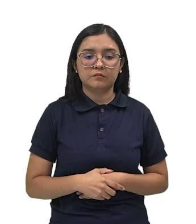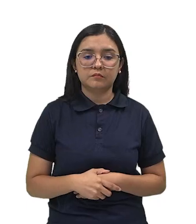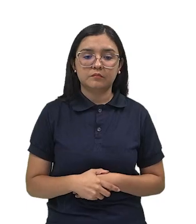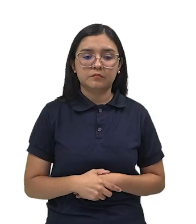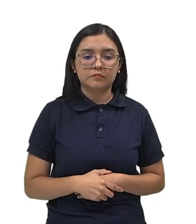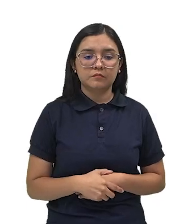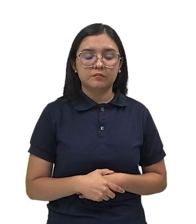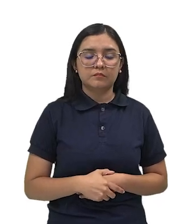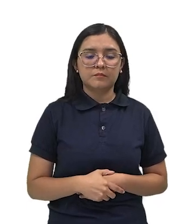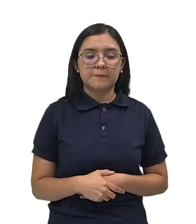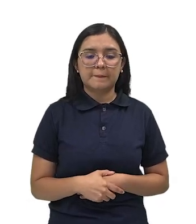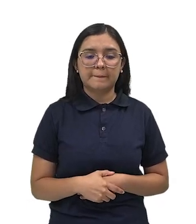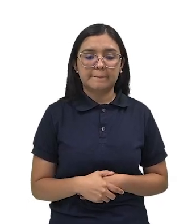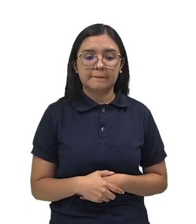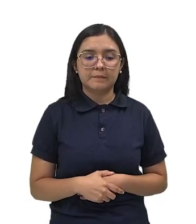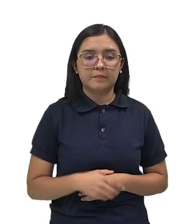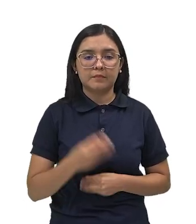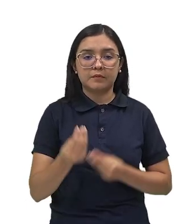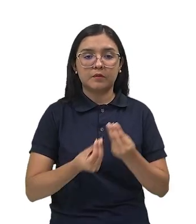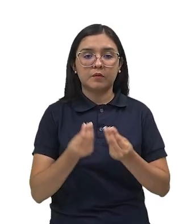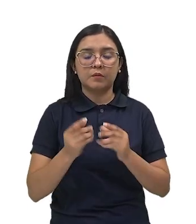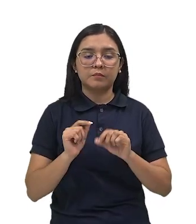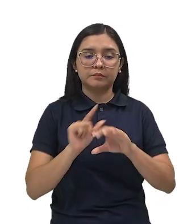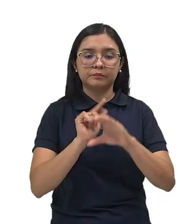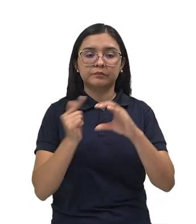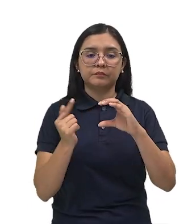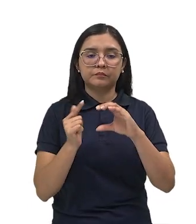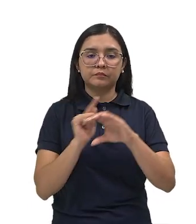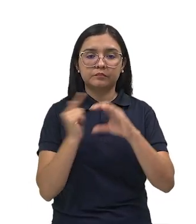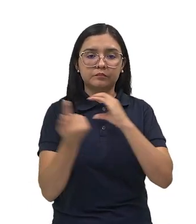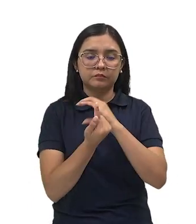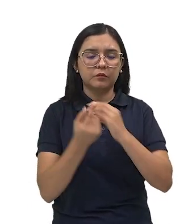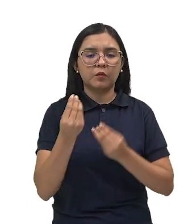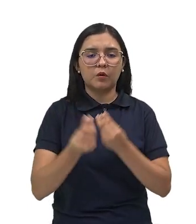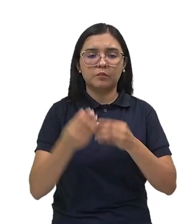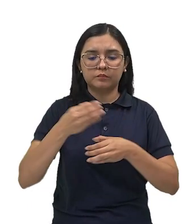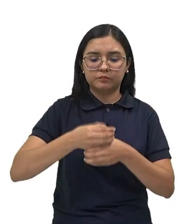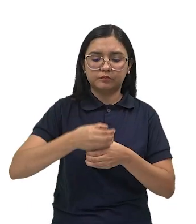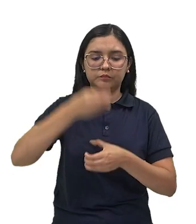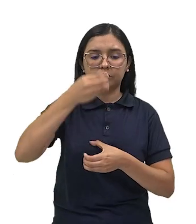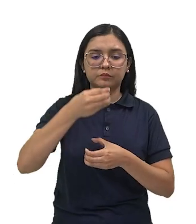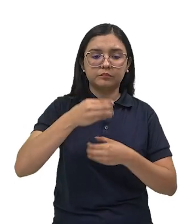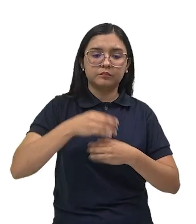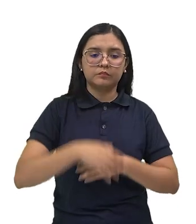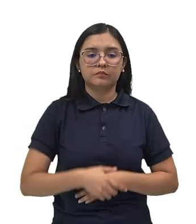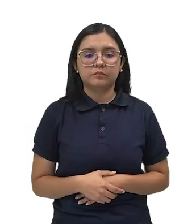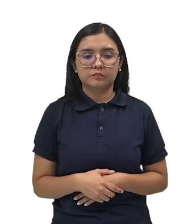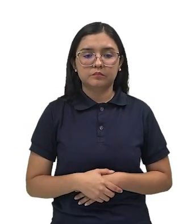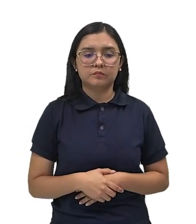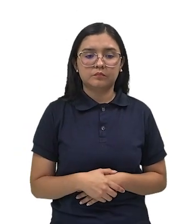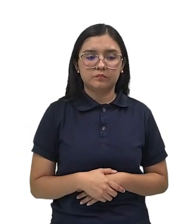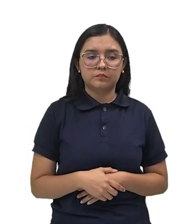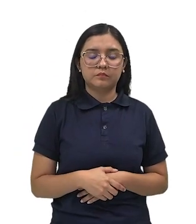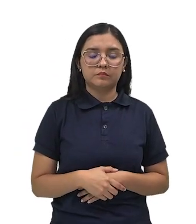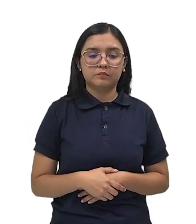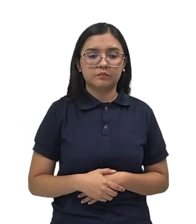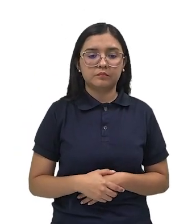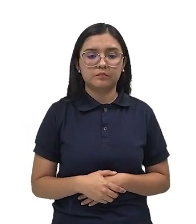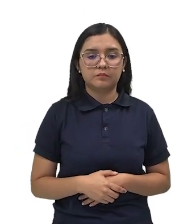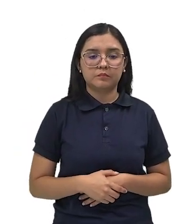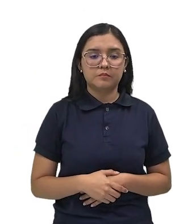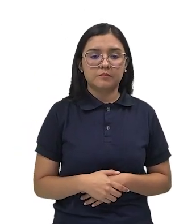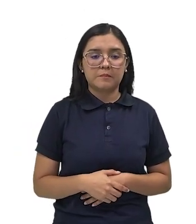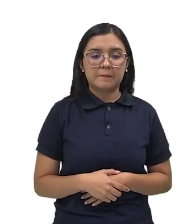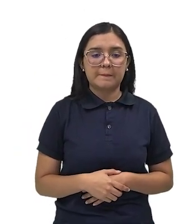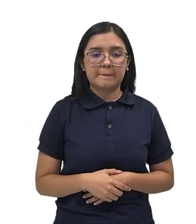ou seja, como é que ela fica de fato de direito? Ela, de fato, de direito, ela é exatamente isso. Por quê? Porque nós vamos